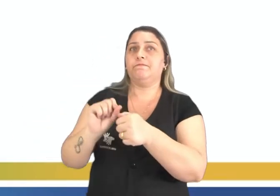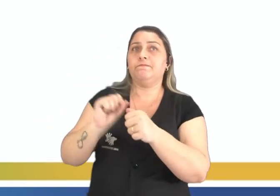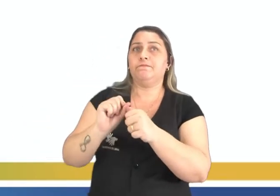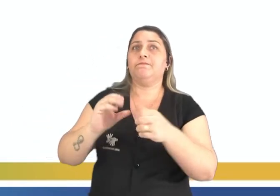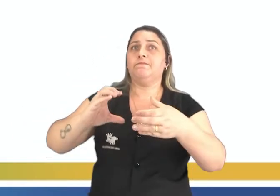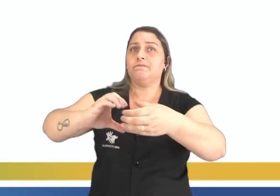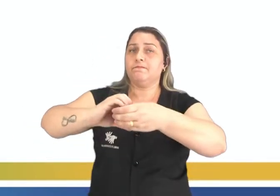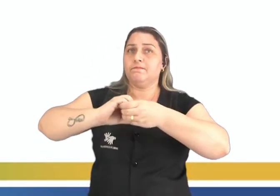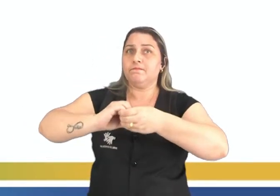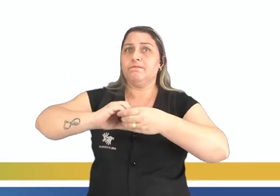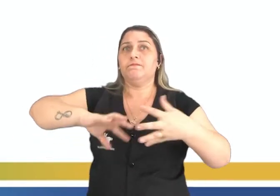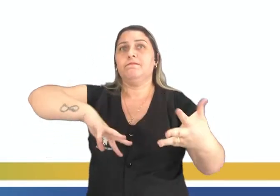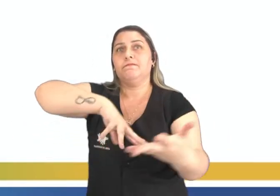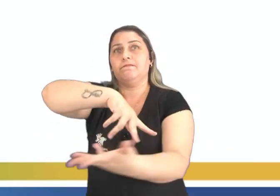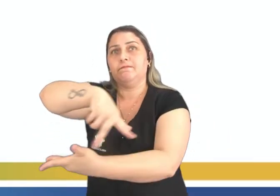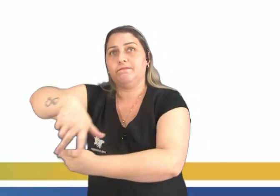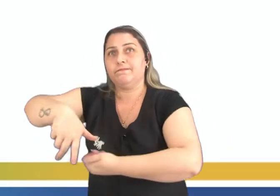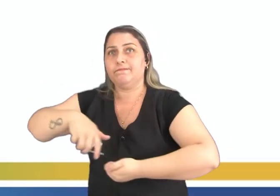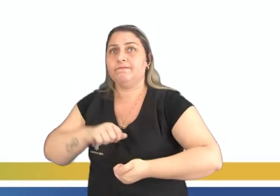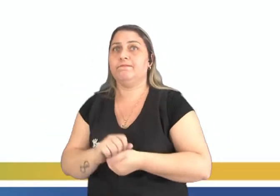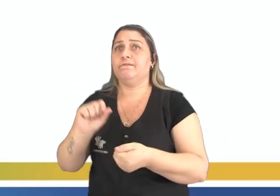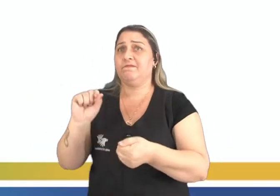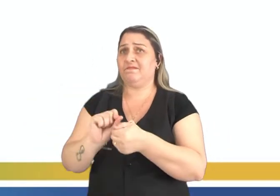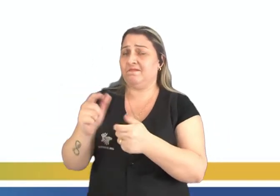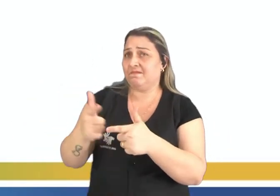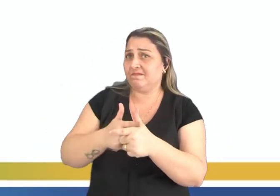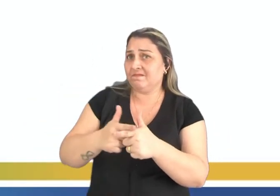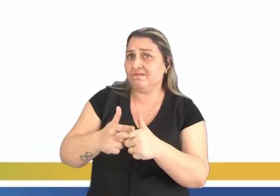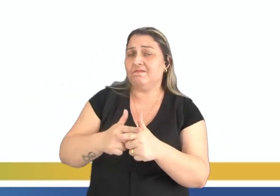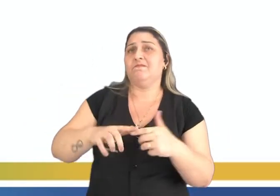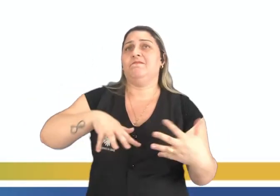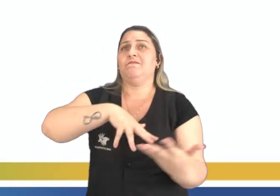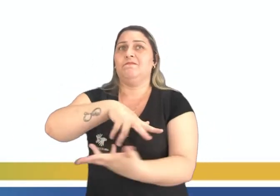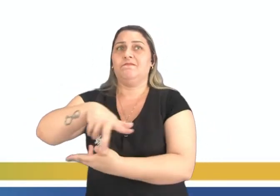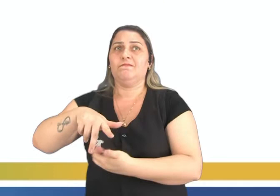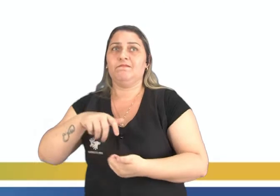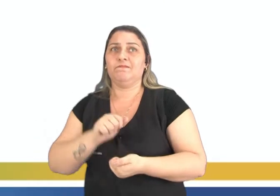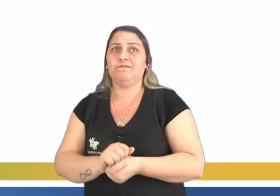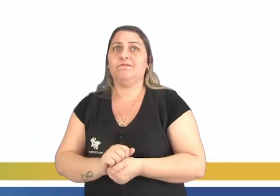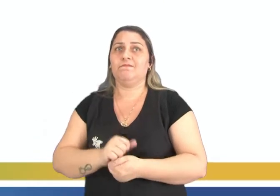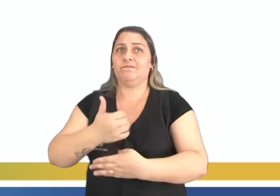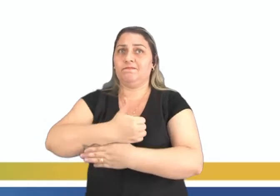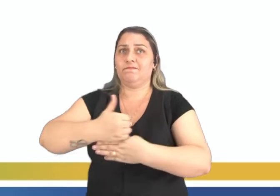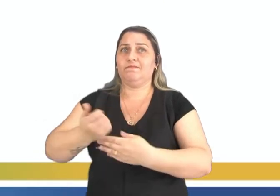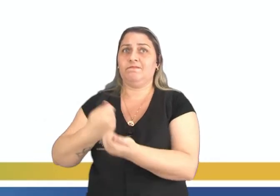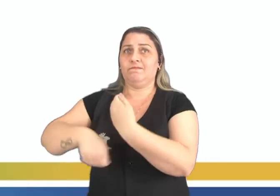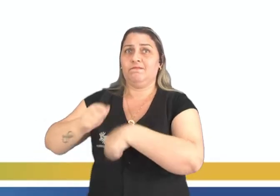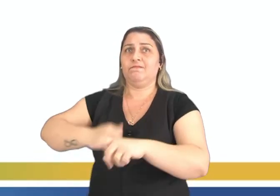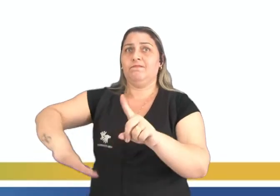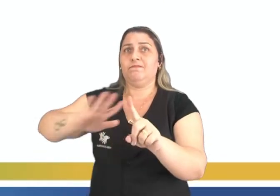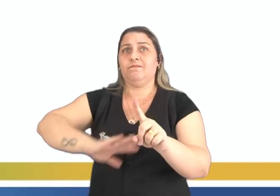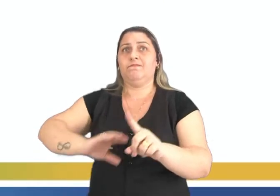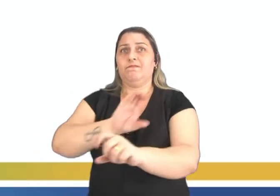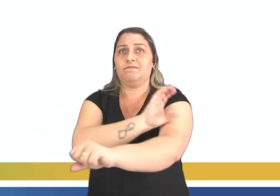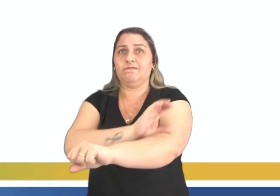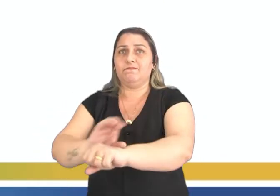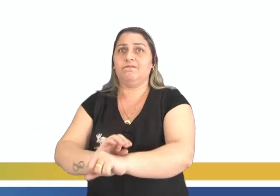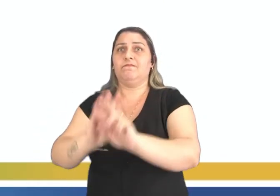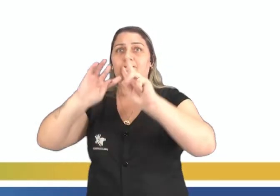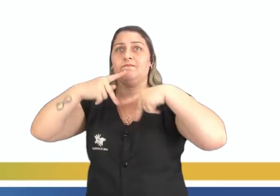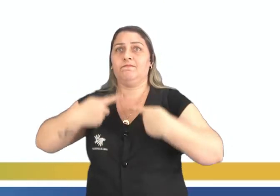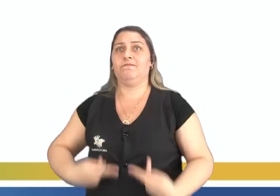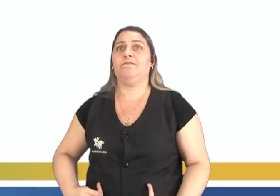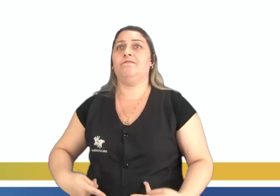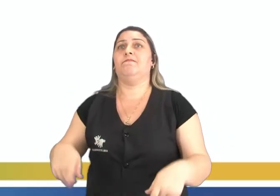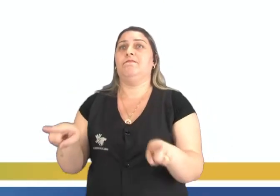nações, realizar a cooperação internacional para resolver os problemas mundiais de caráter econômico, social, cultural